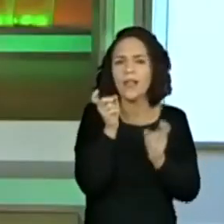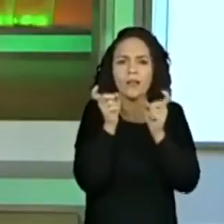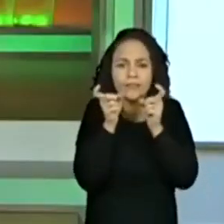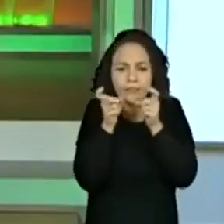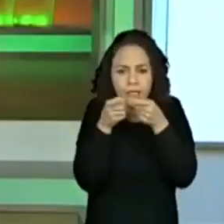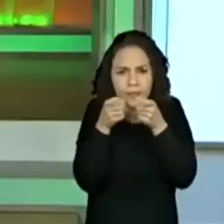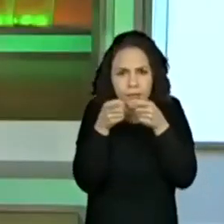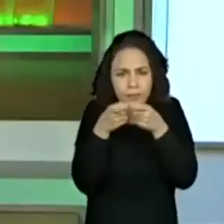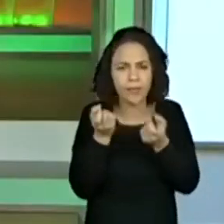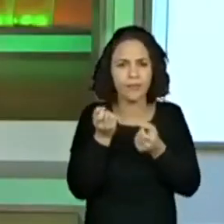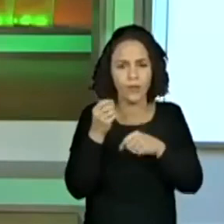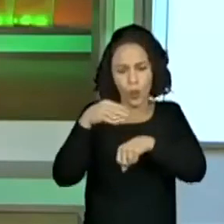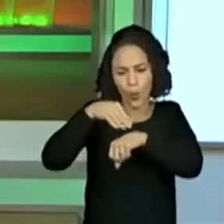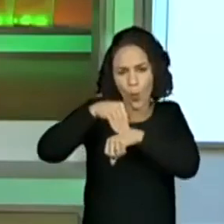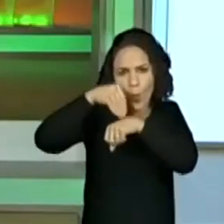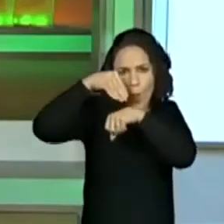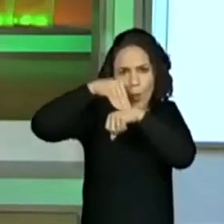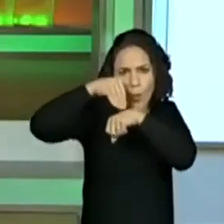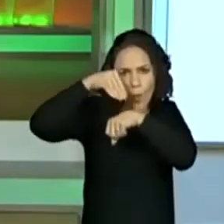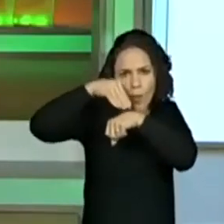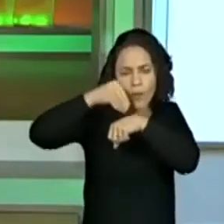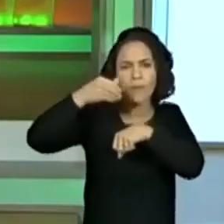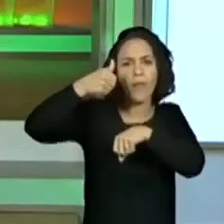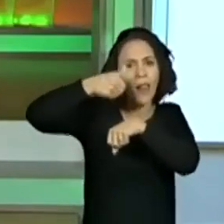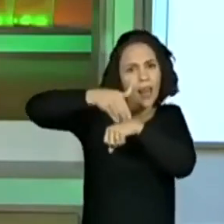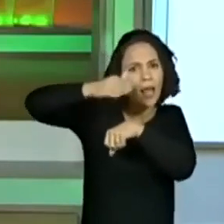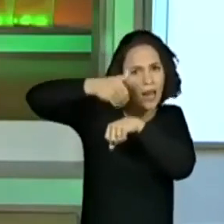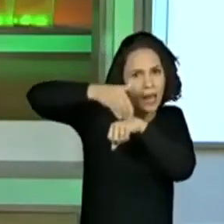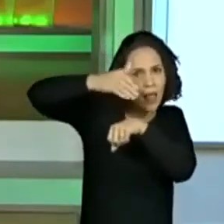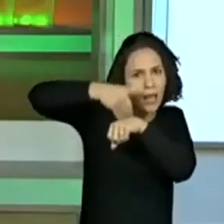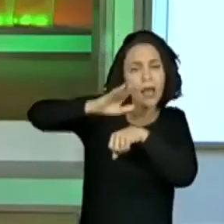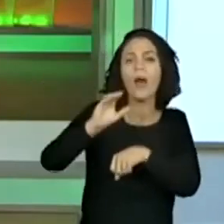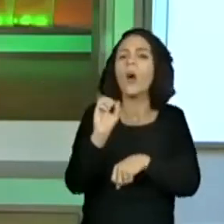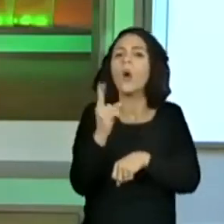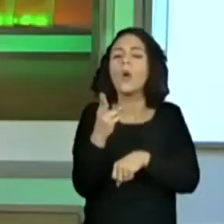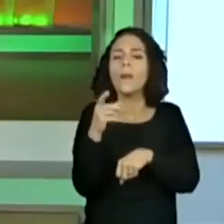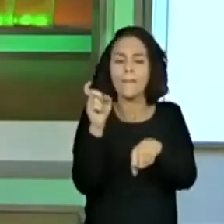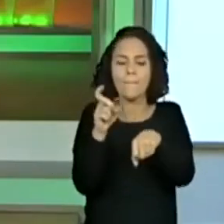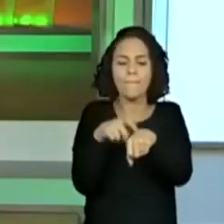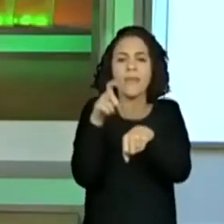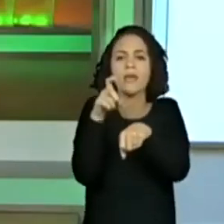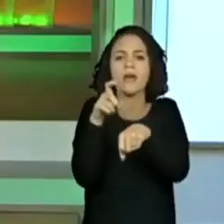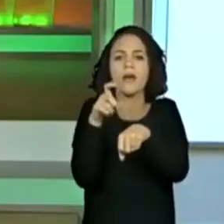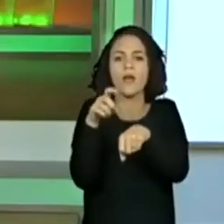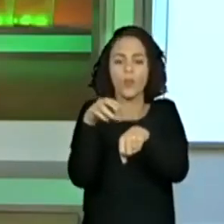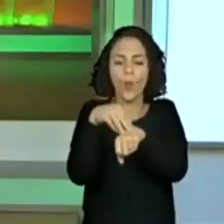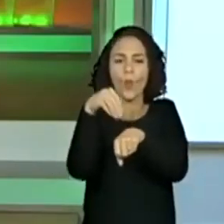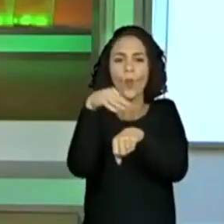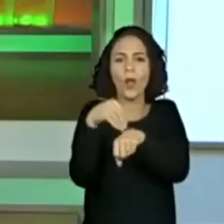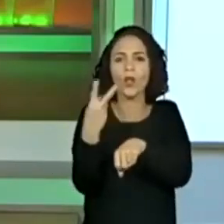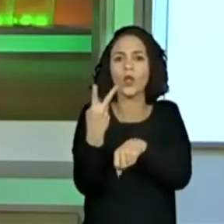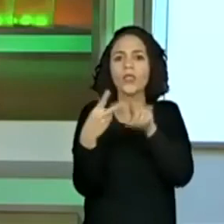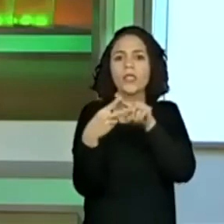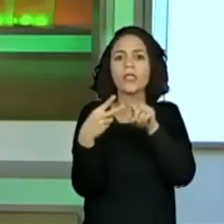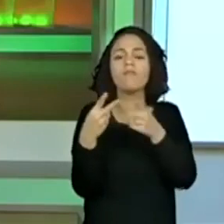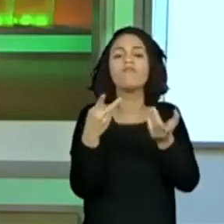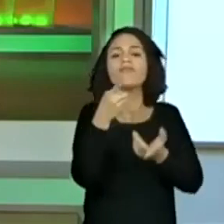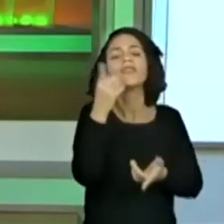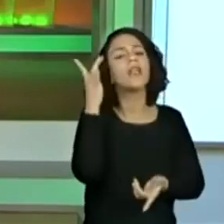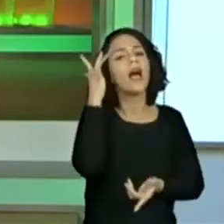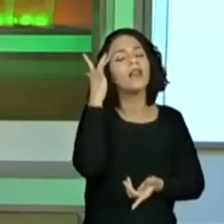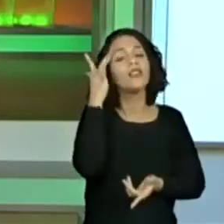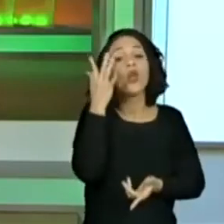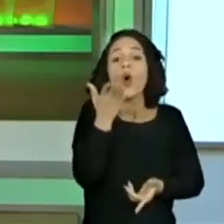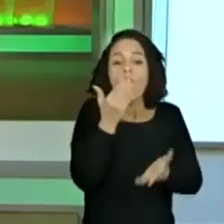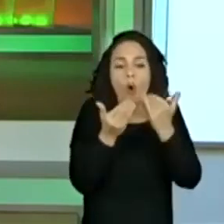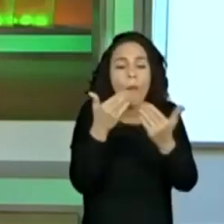mastigador, sugador, lambedor ou picador-sugador. Vocês têm um palpite, então, de